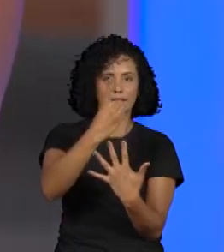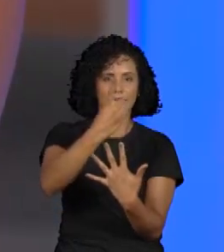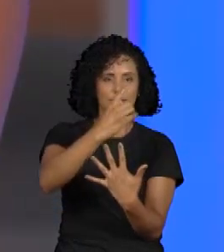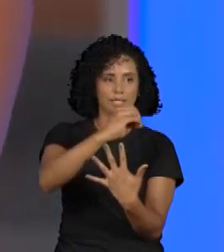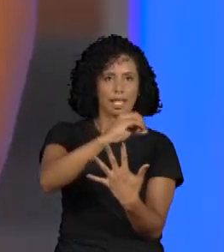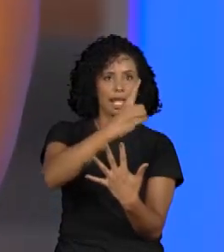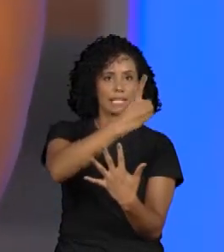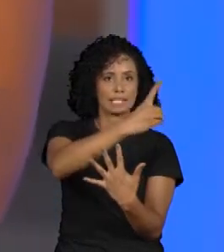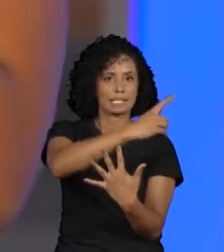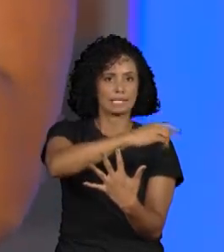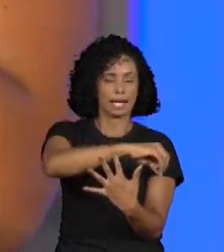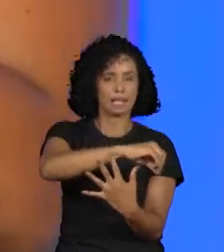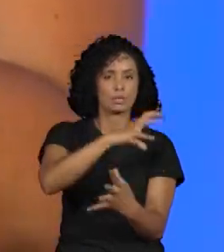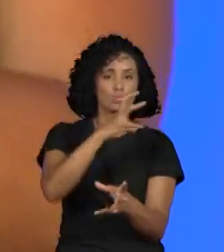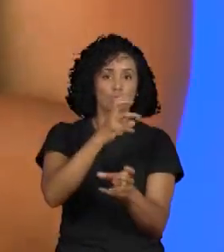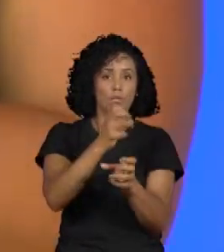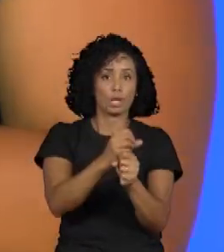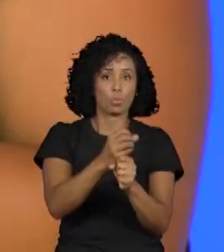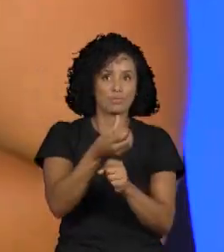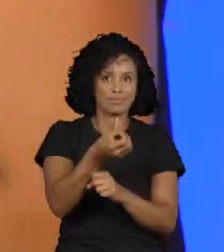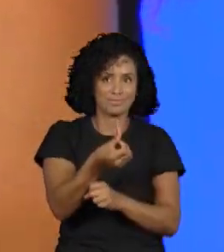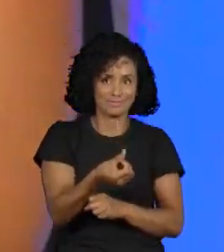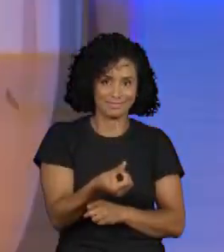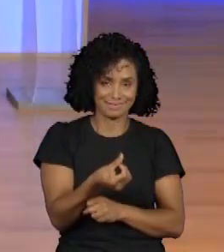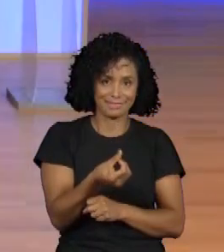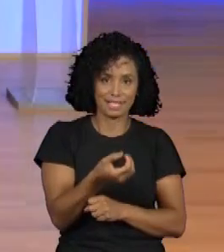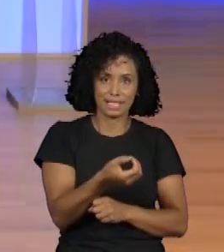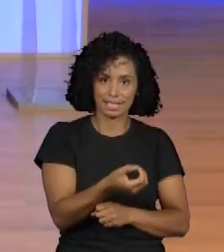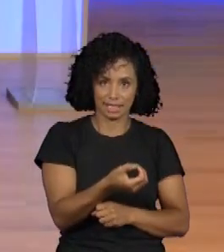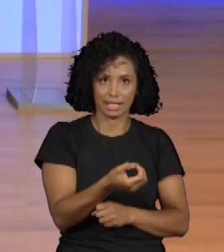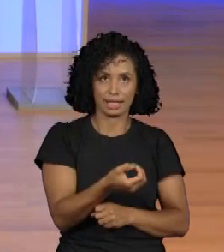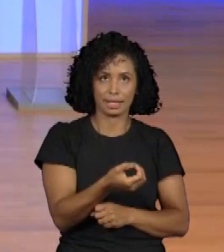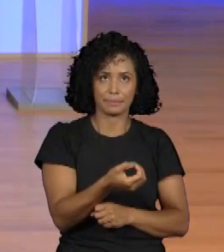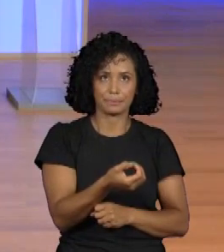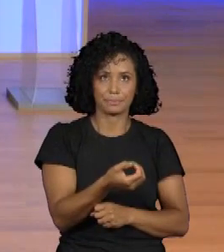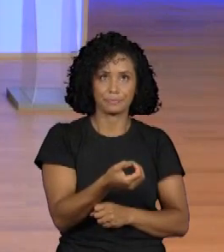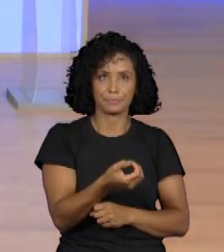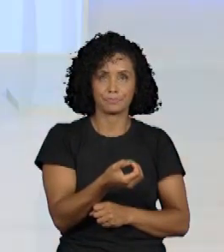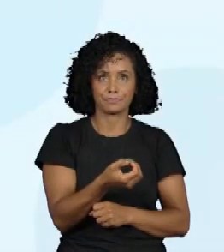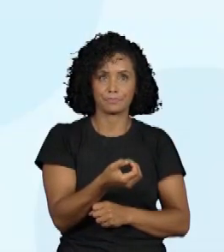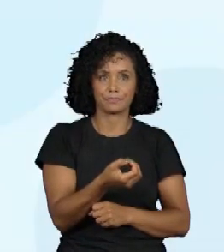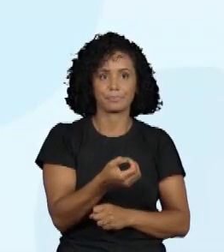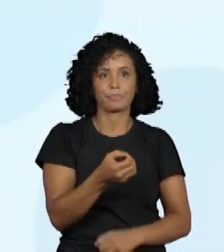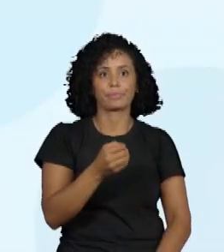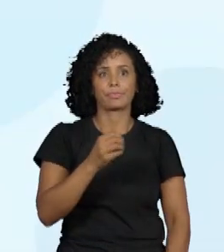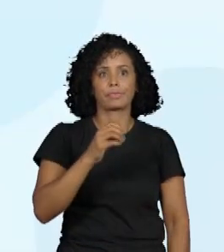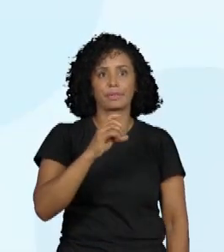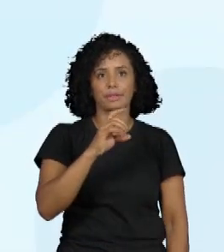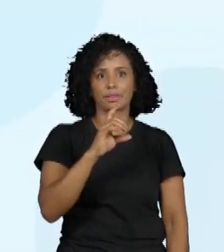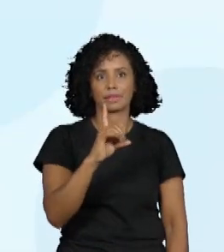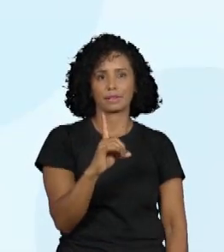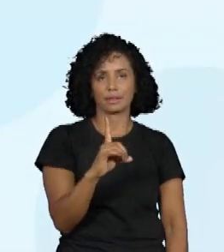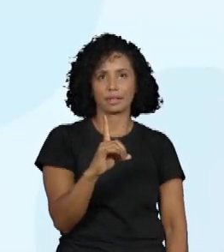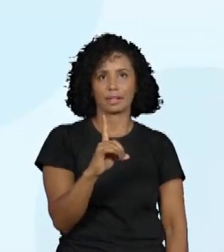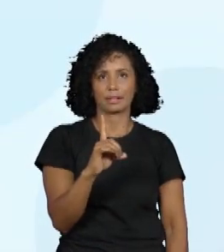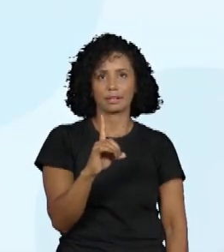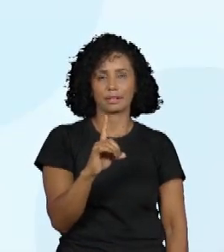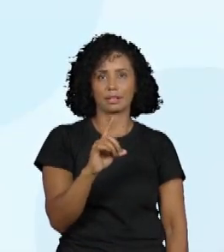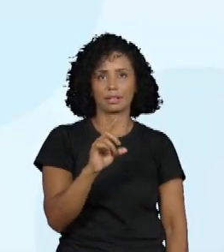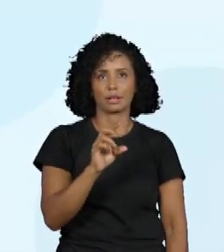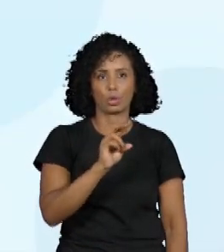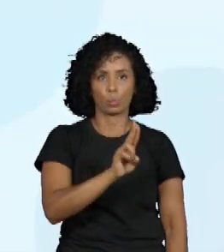60. 6 dezenas, 60 unidades. Muito bem. Isso mesmo. Mas aí